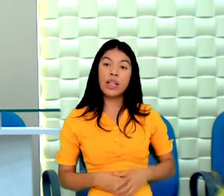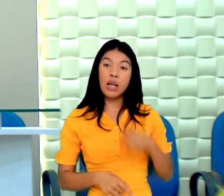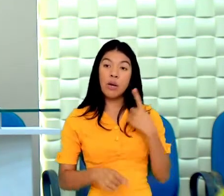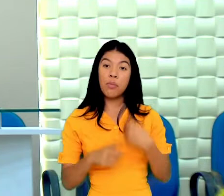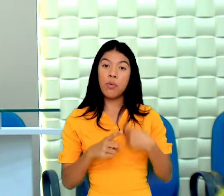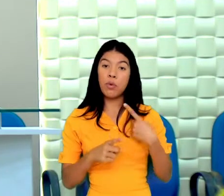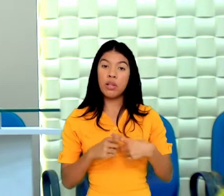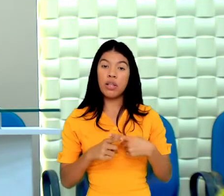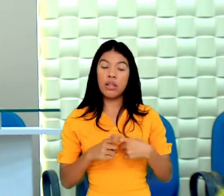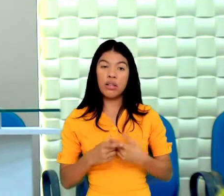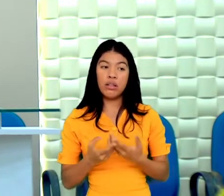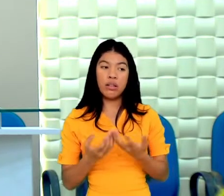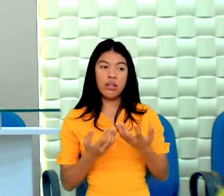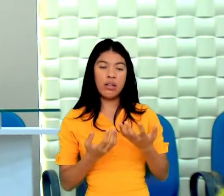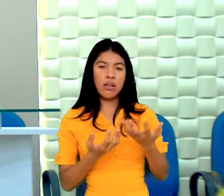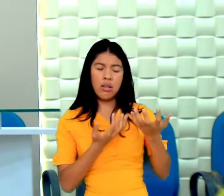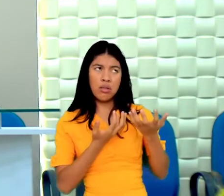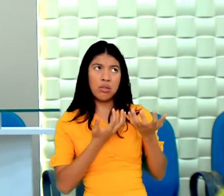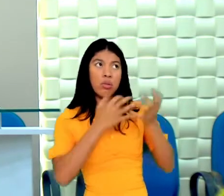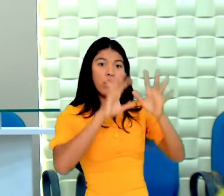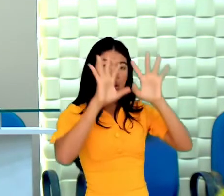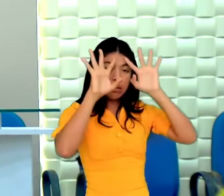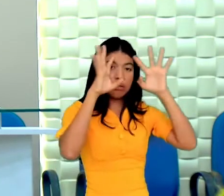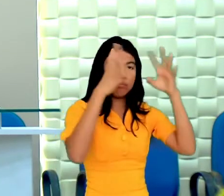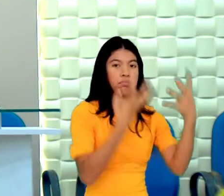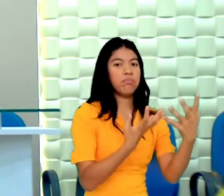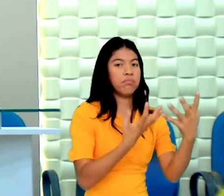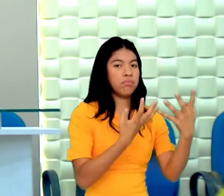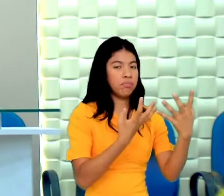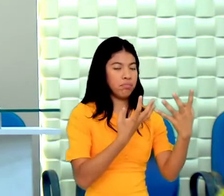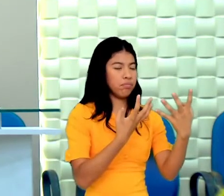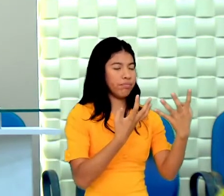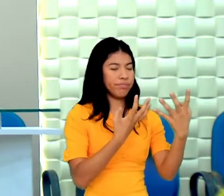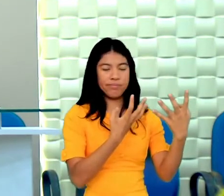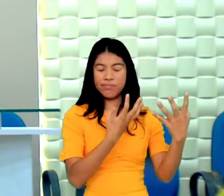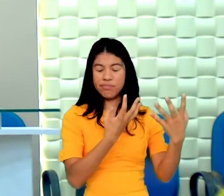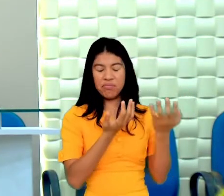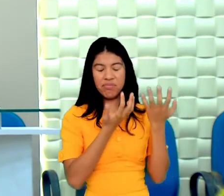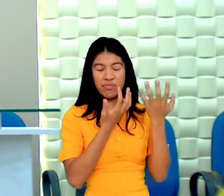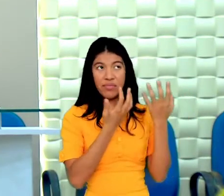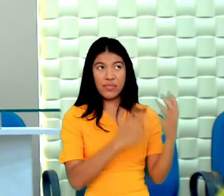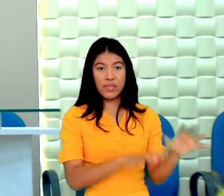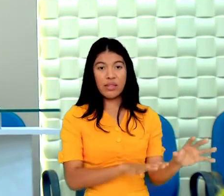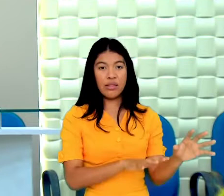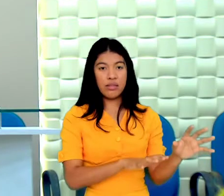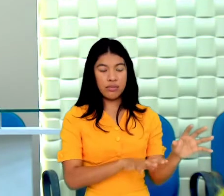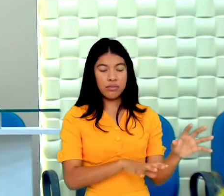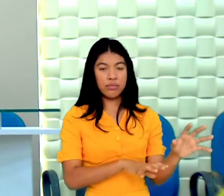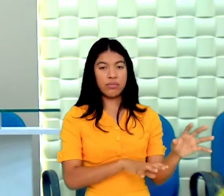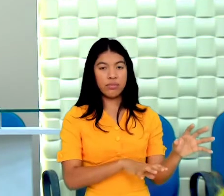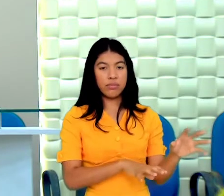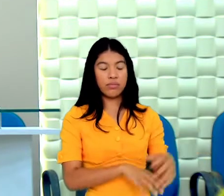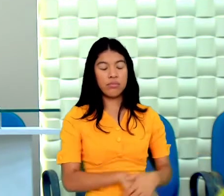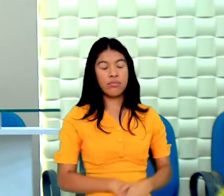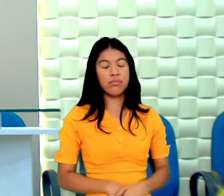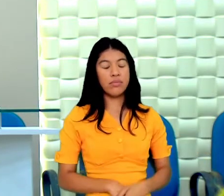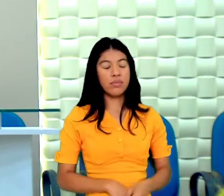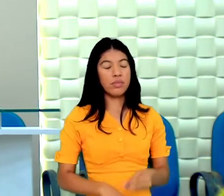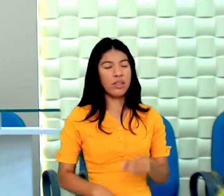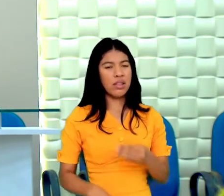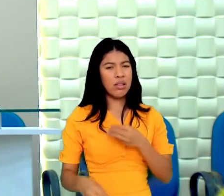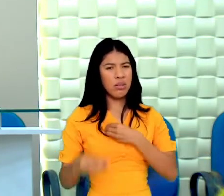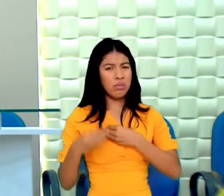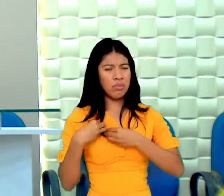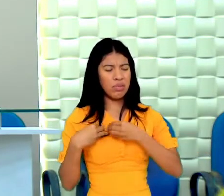o remédio, porque ela não quis a solução para os seus pecados, porque ela não